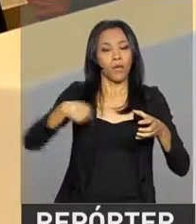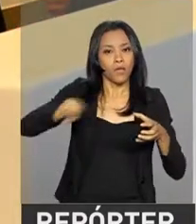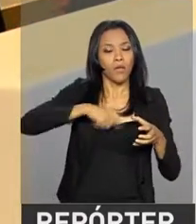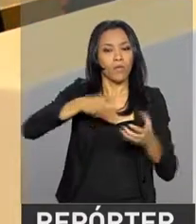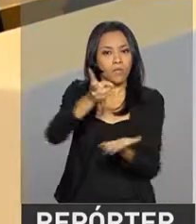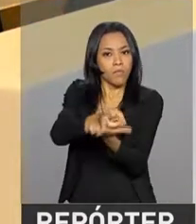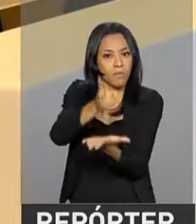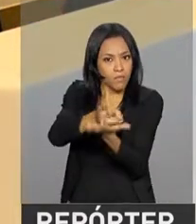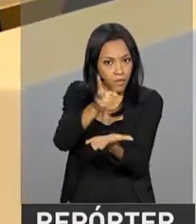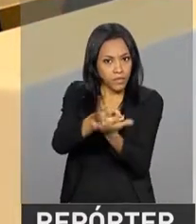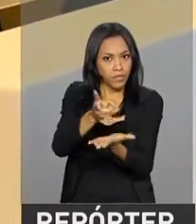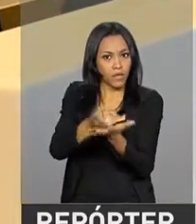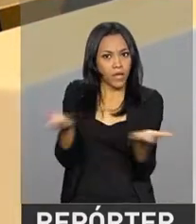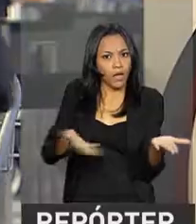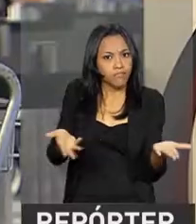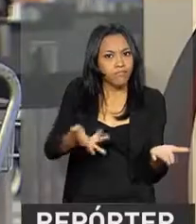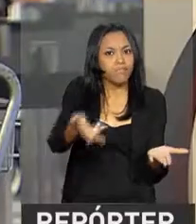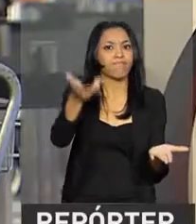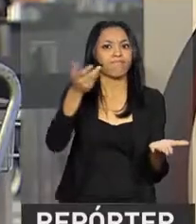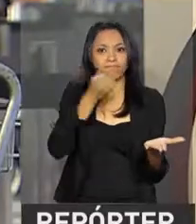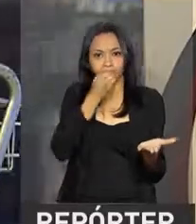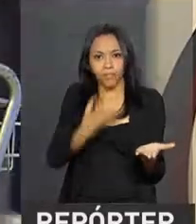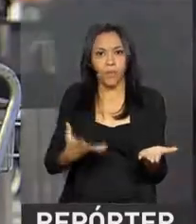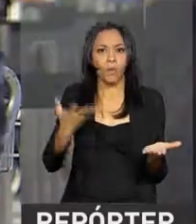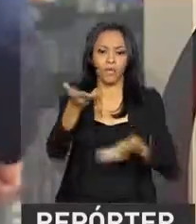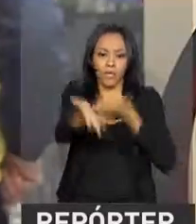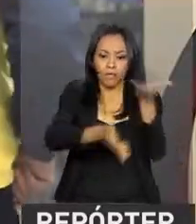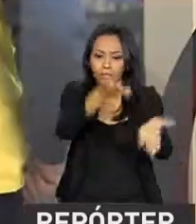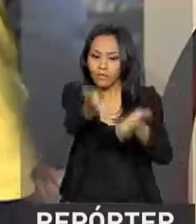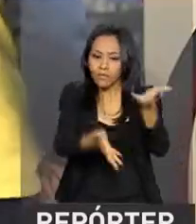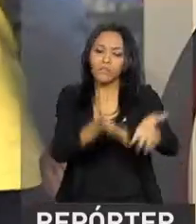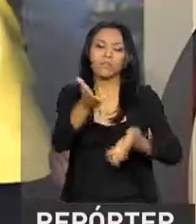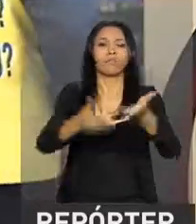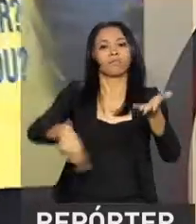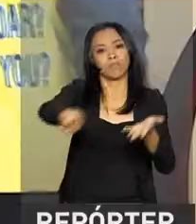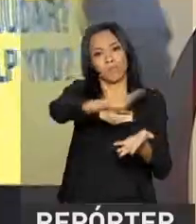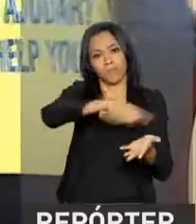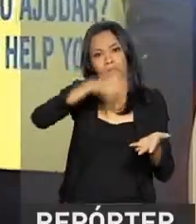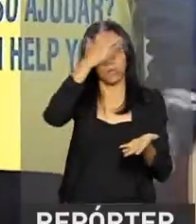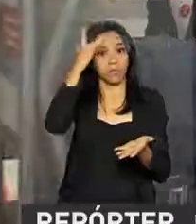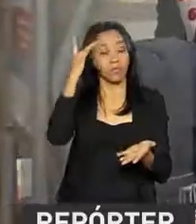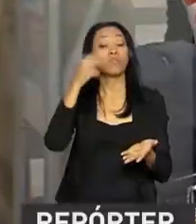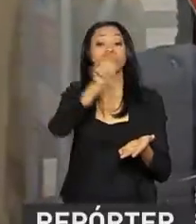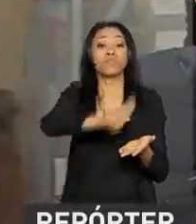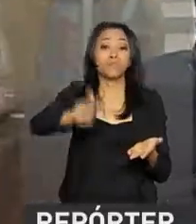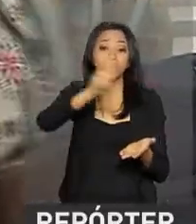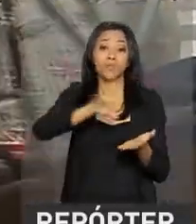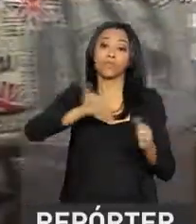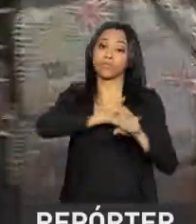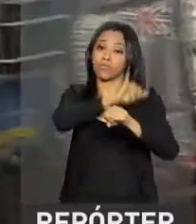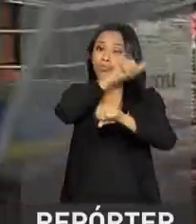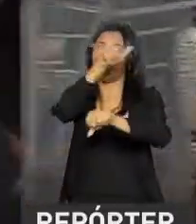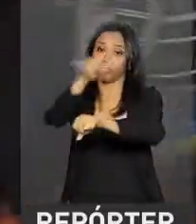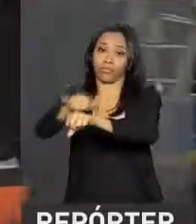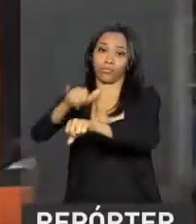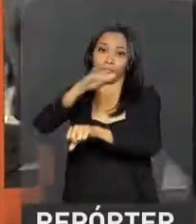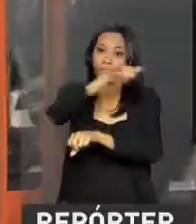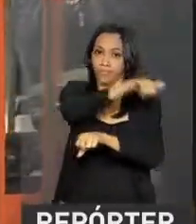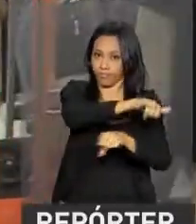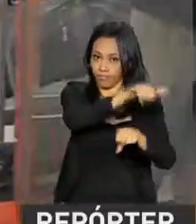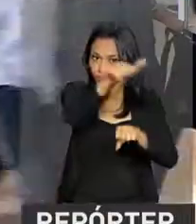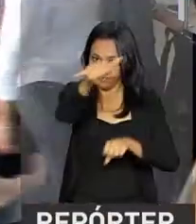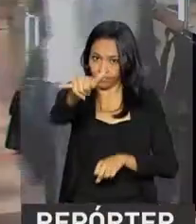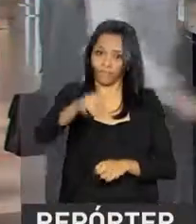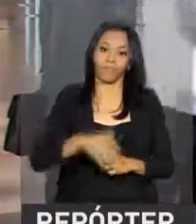a mesma agilidade, manter o mesmo nível de serviço dado para os clientes fora desses períodos de grande